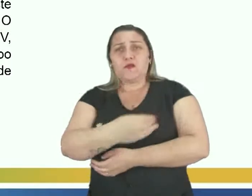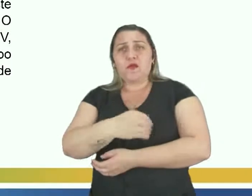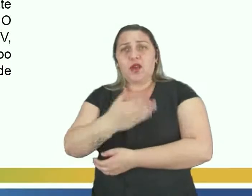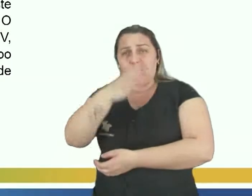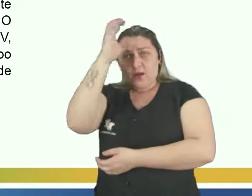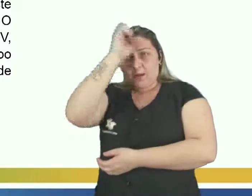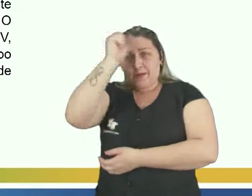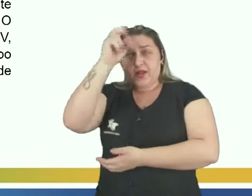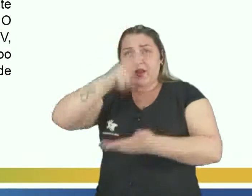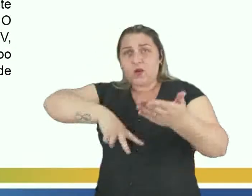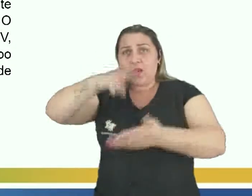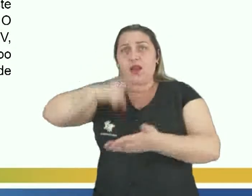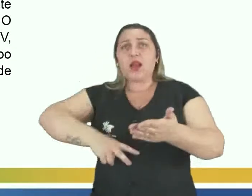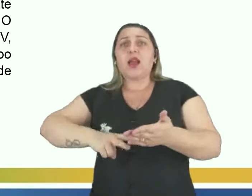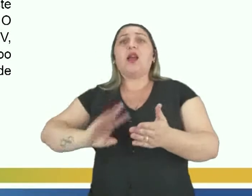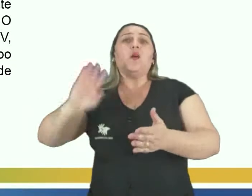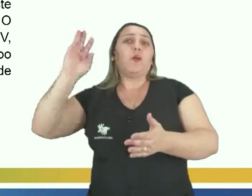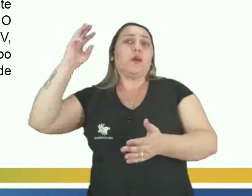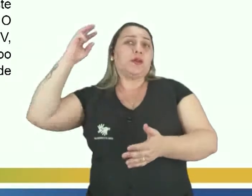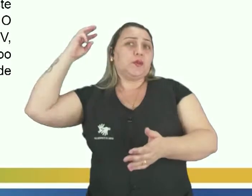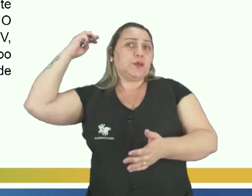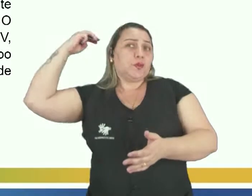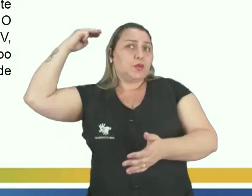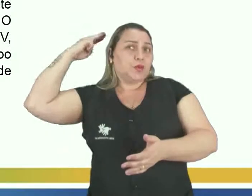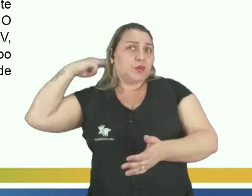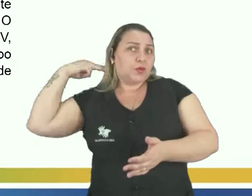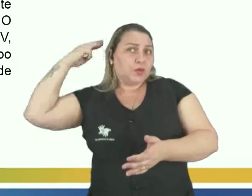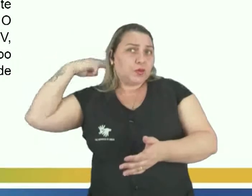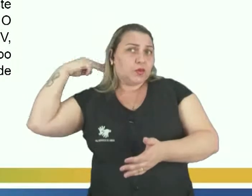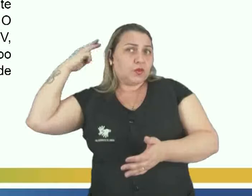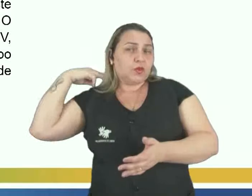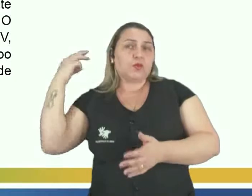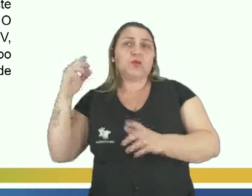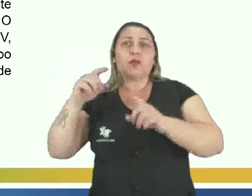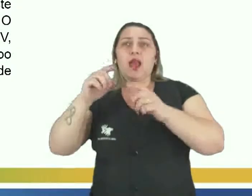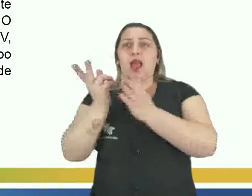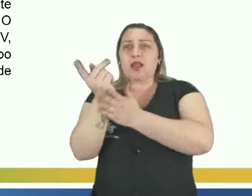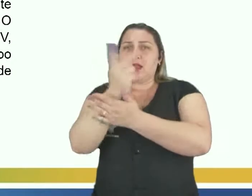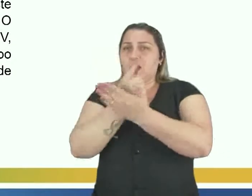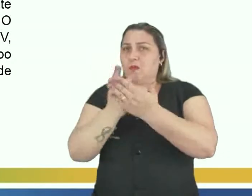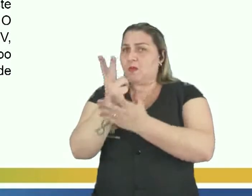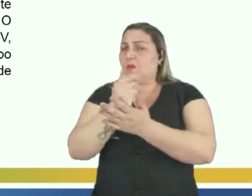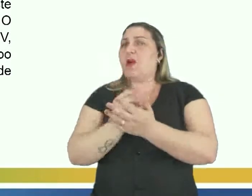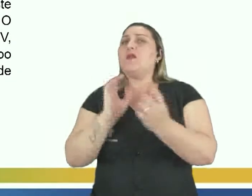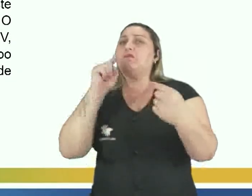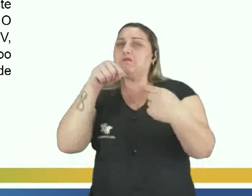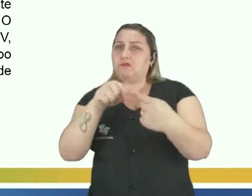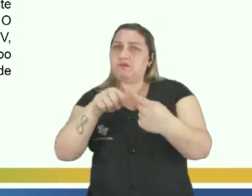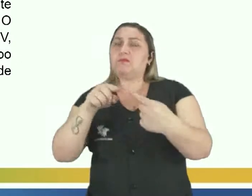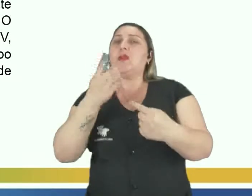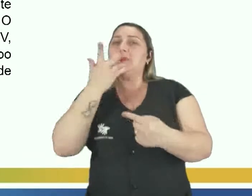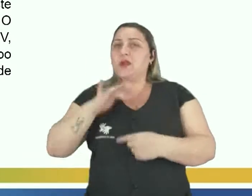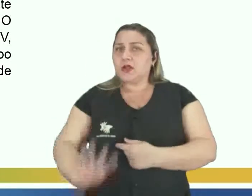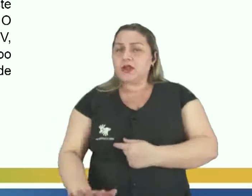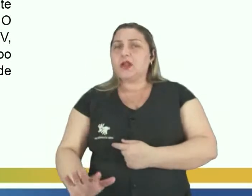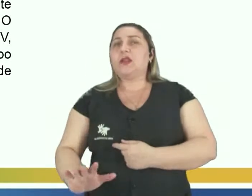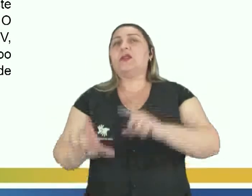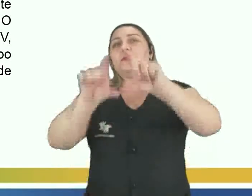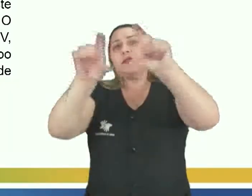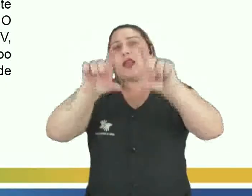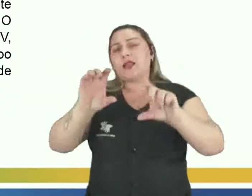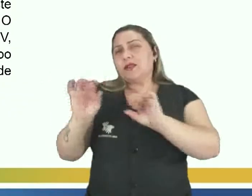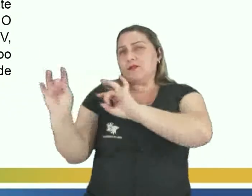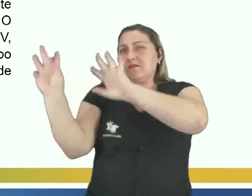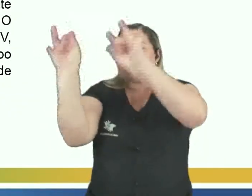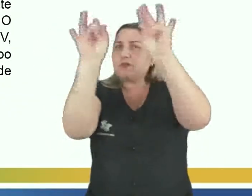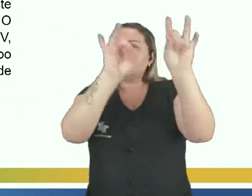a ler com a Turma da Mônica. O lúdico sempre foi fonte de interesse da criança e a linguagem dos quadrinhos é